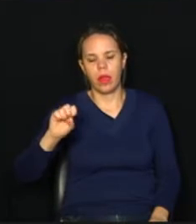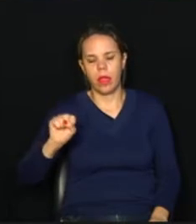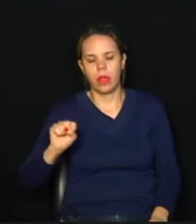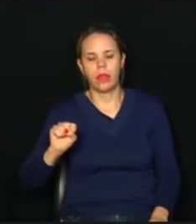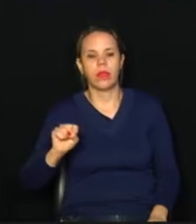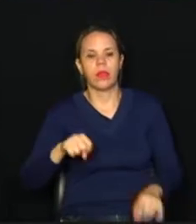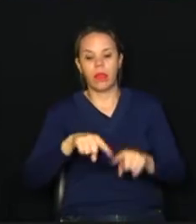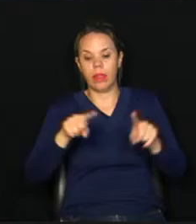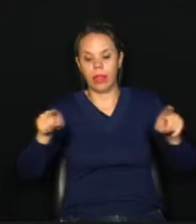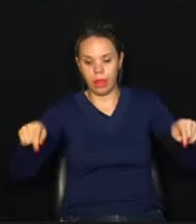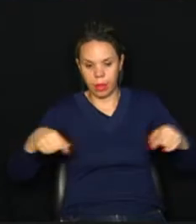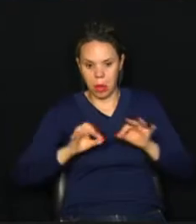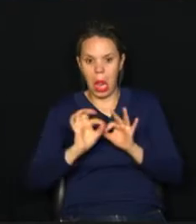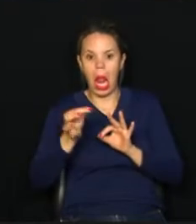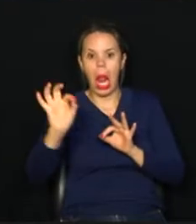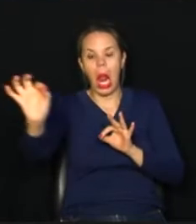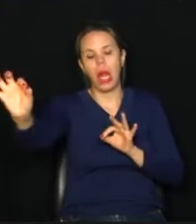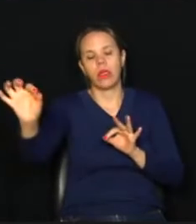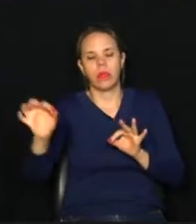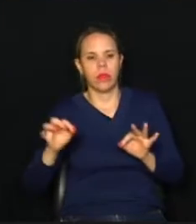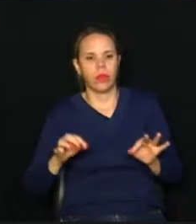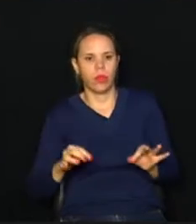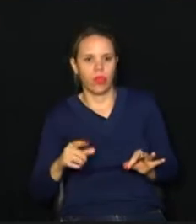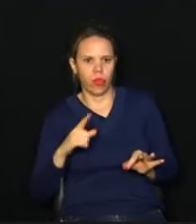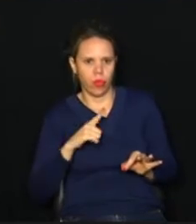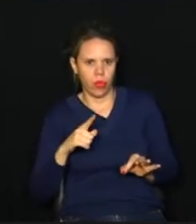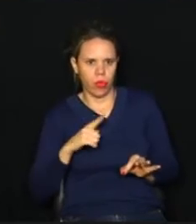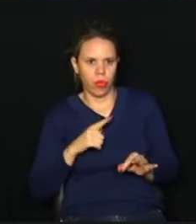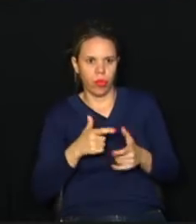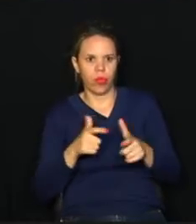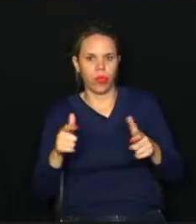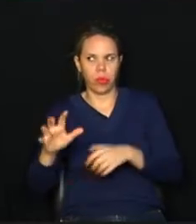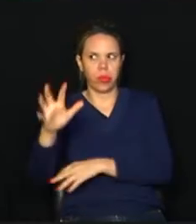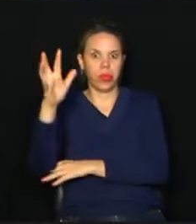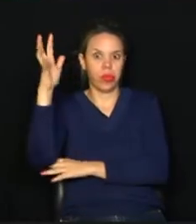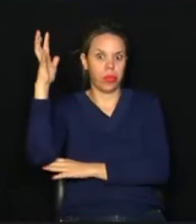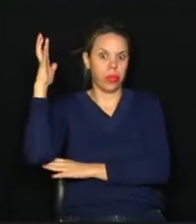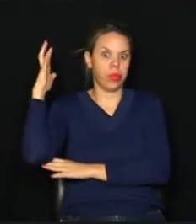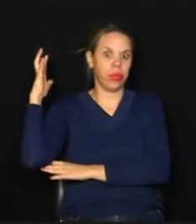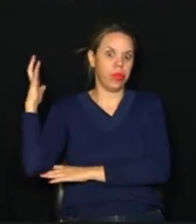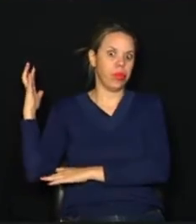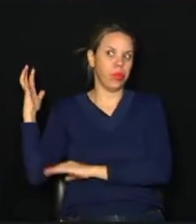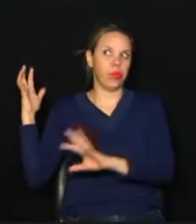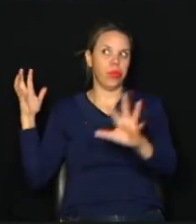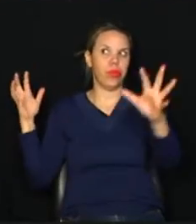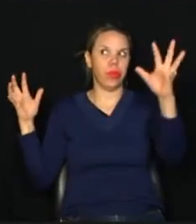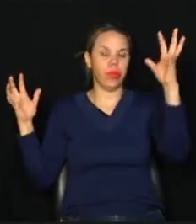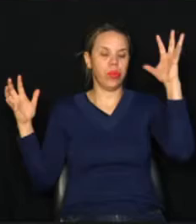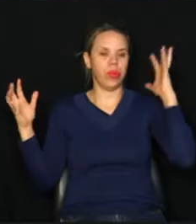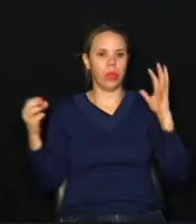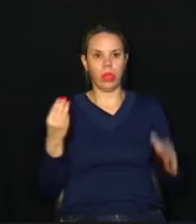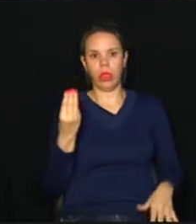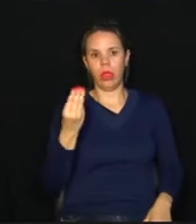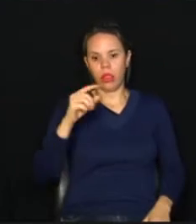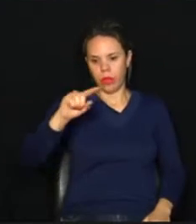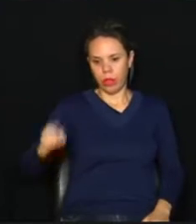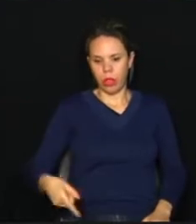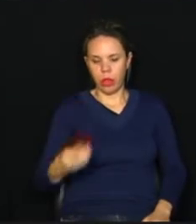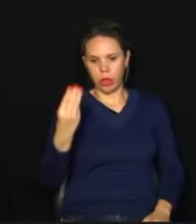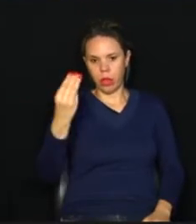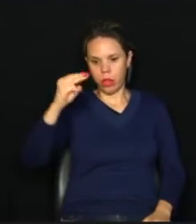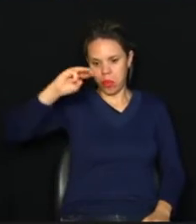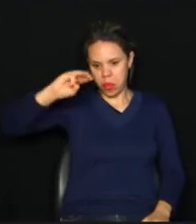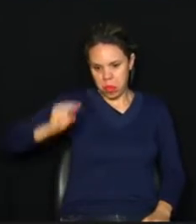onde ainda temos uma cobertura vegetal aí de 3,3 milhões de hectares,